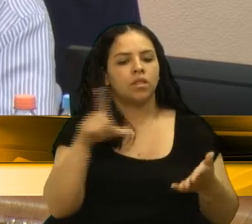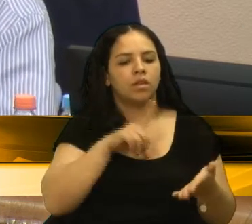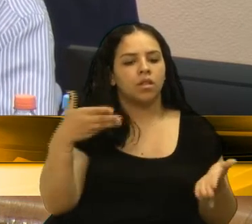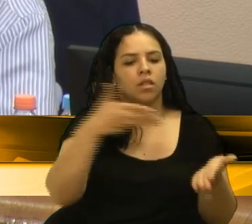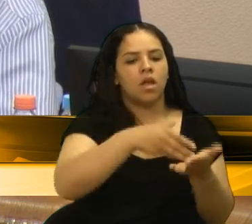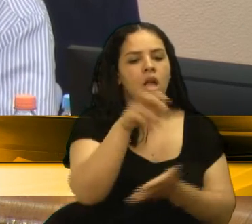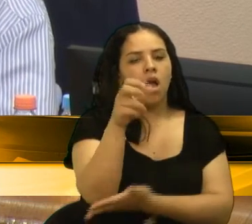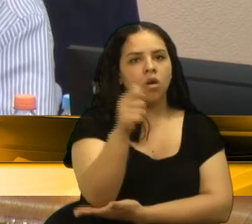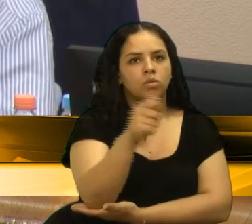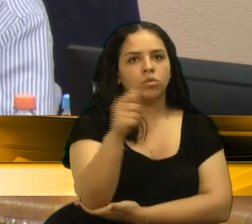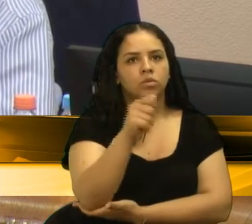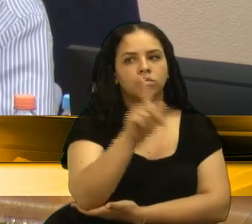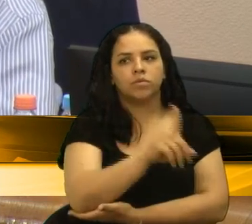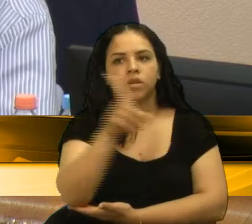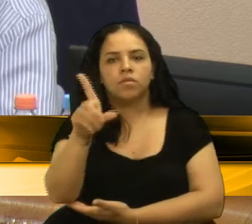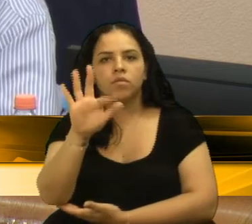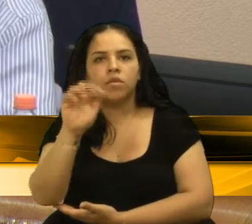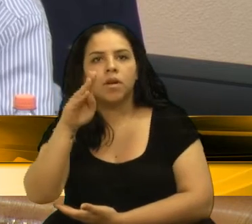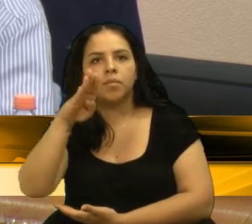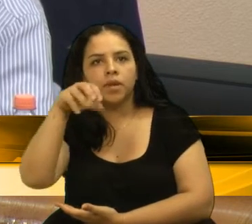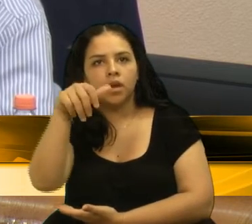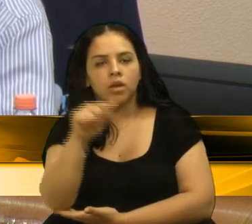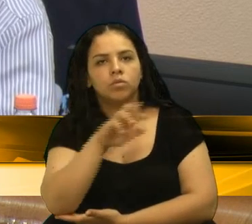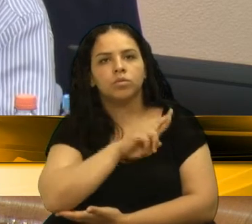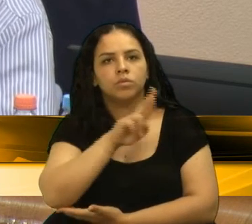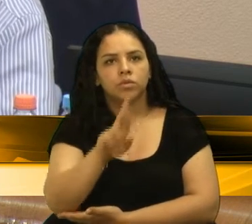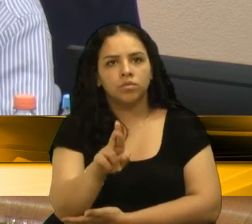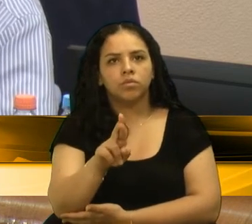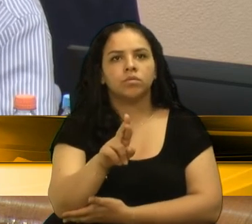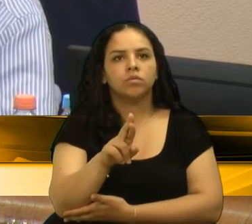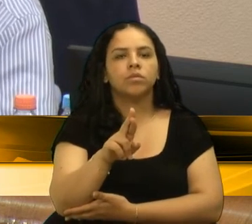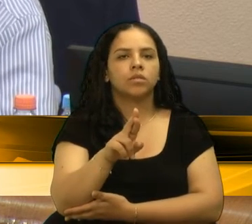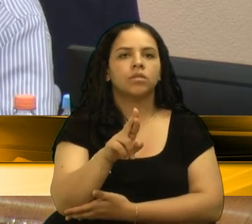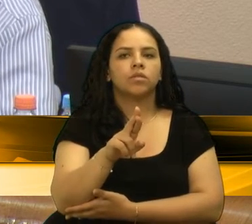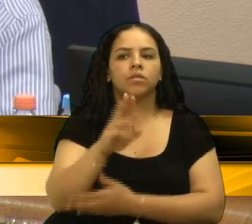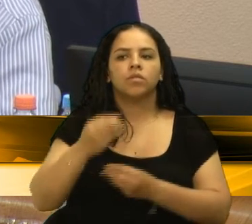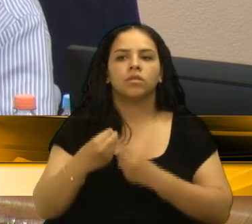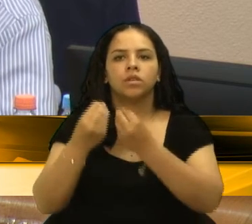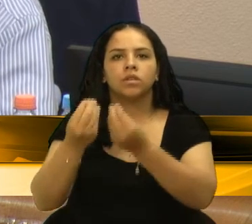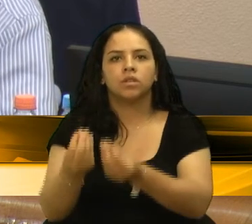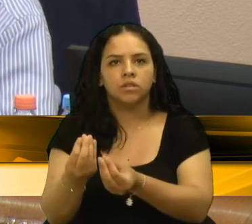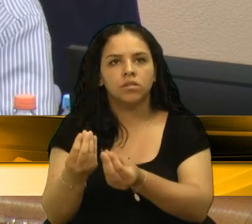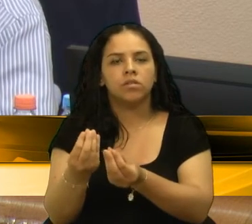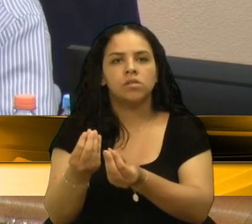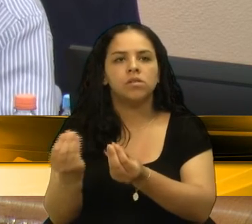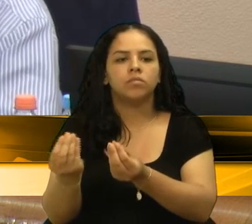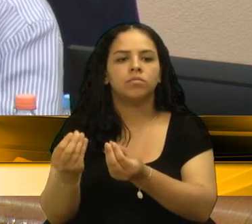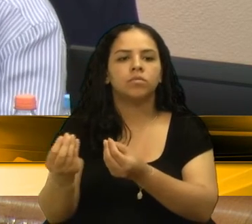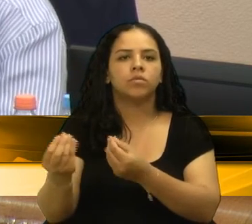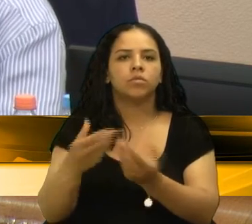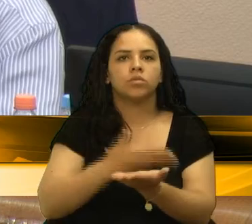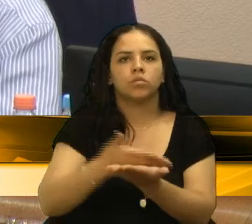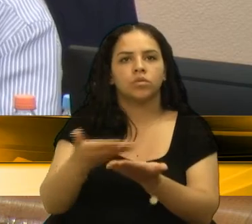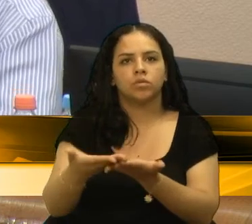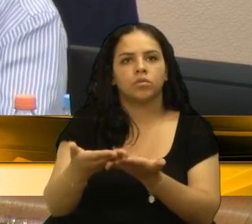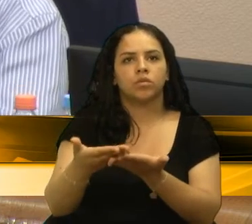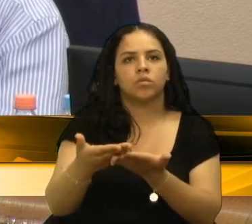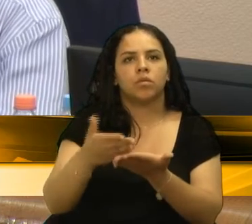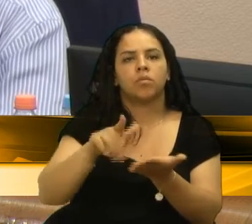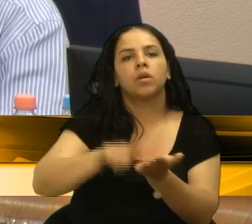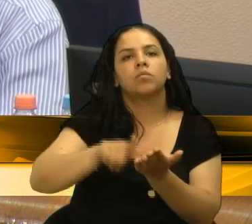para enviar ao procurador Fabiano a nova minuta para a sua apreciação. Foi enviado e ele enviou um e-mail confirmando recebendo a documentação.